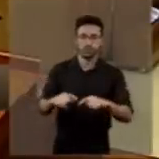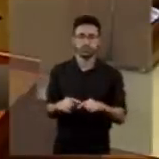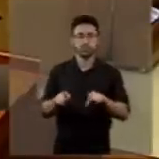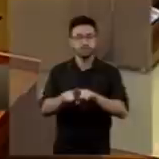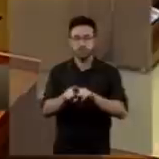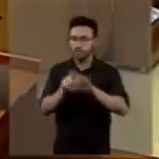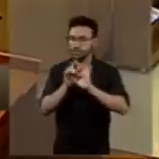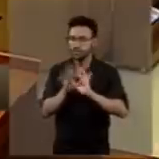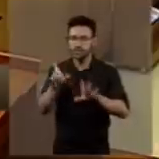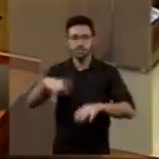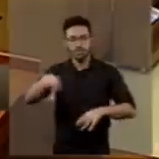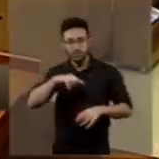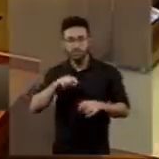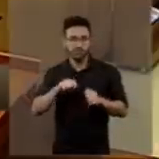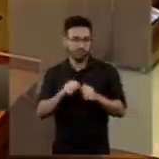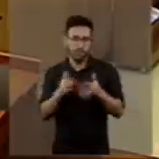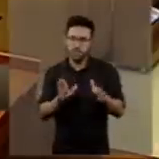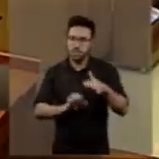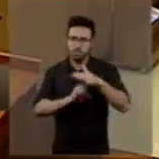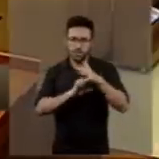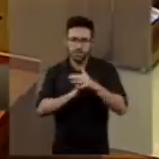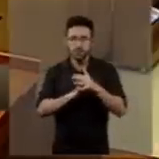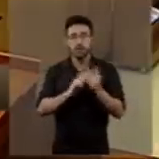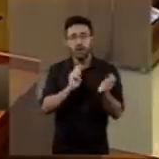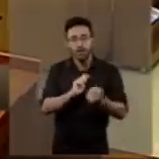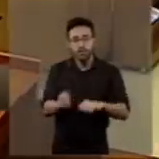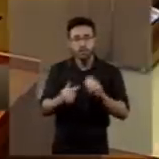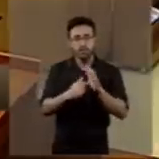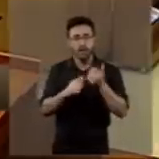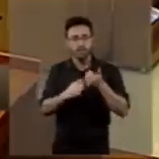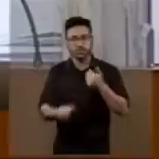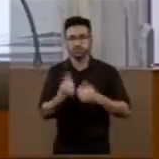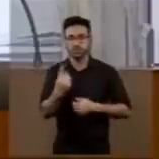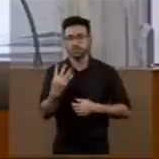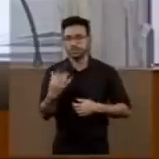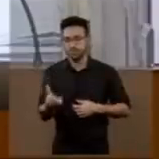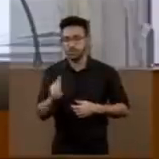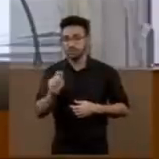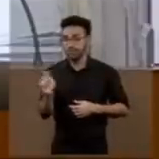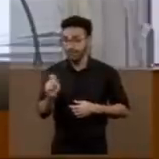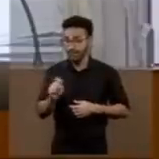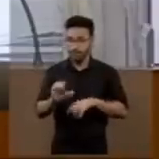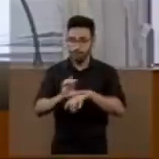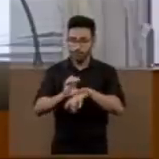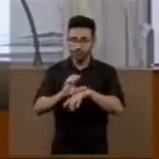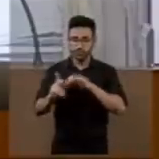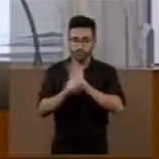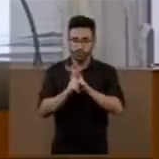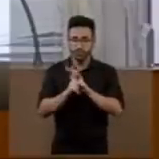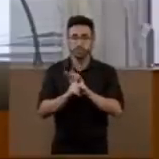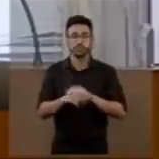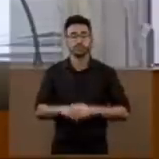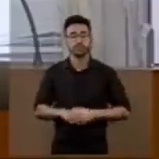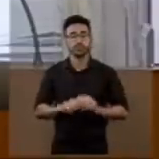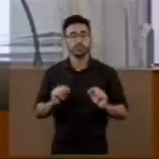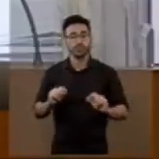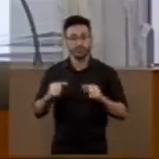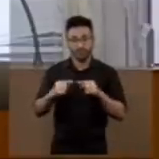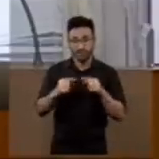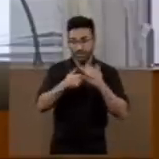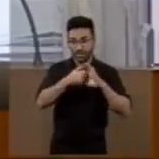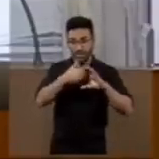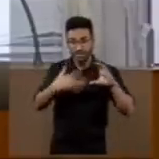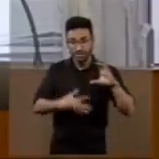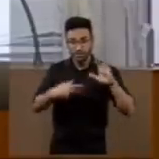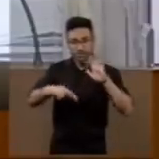livre iniciativa, além da adequação ao disposto no artigo 146-A da Constituição da República, concluindo que as características